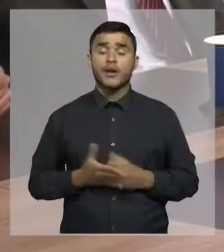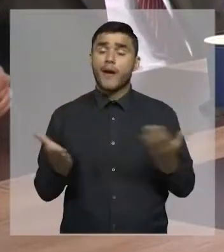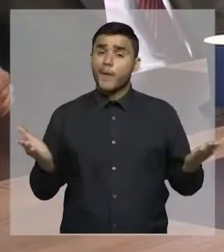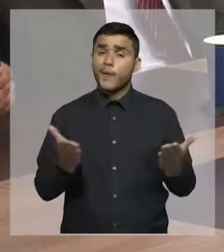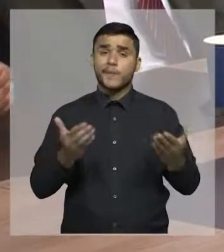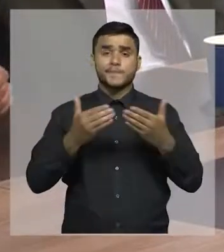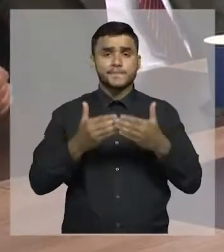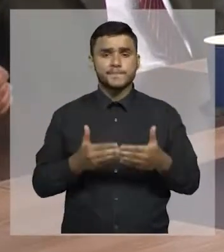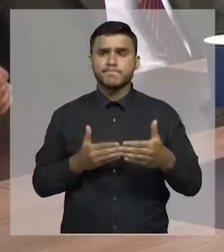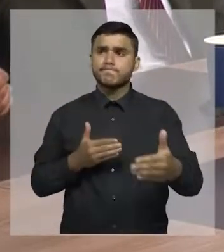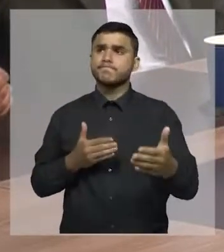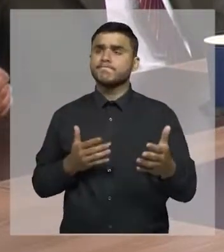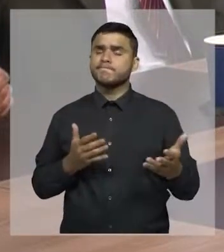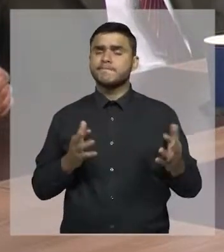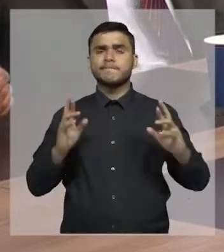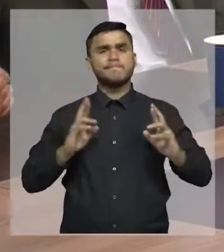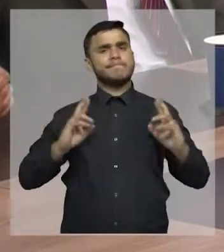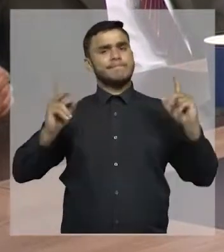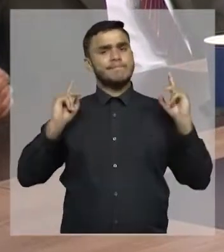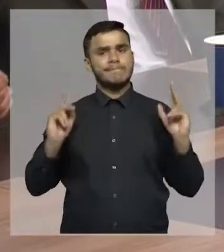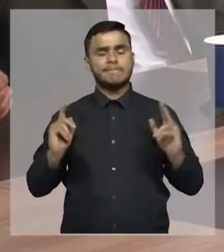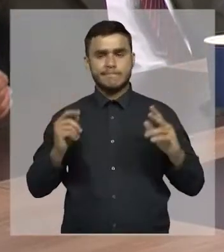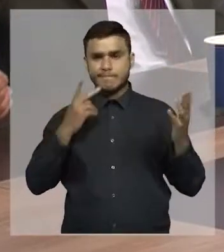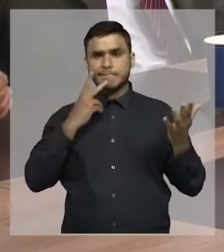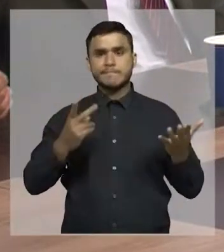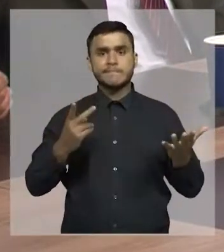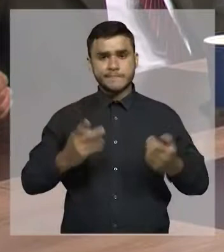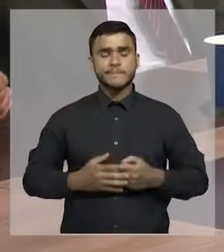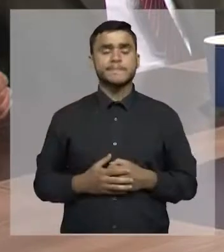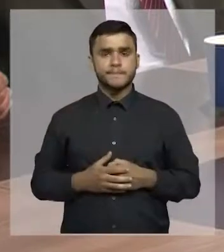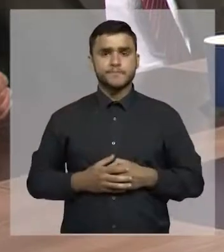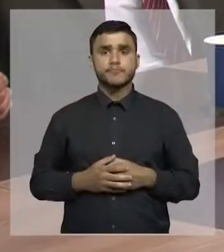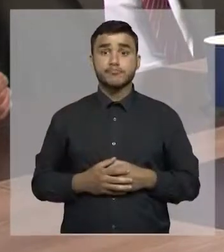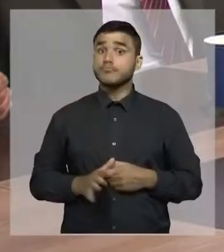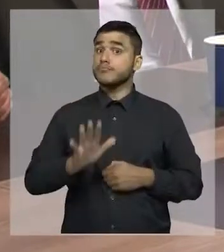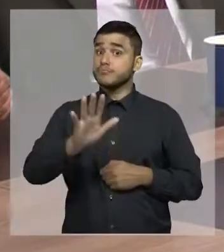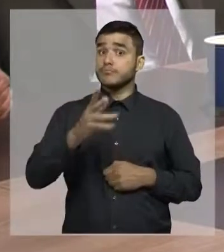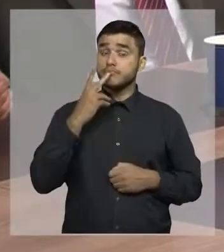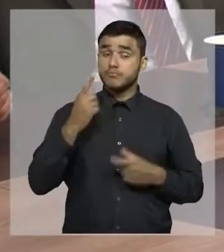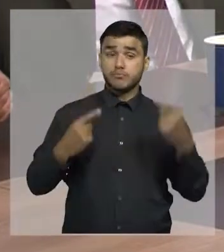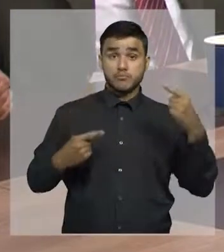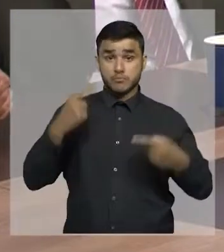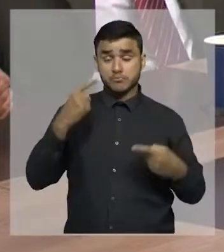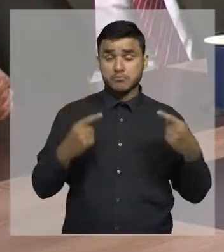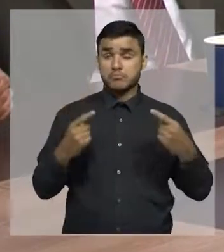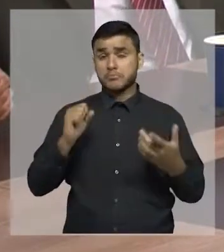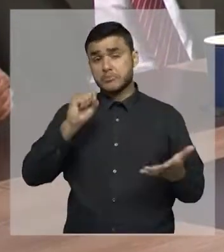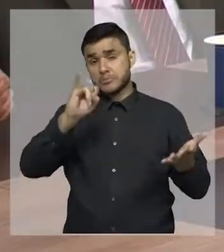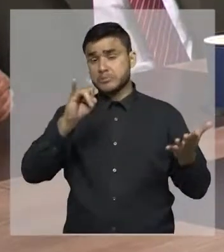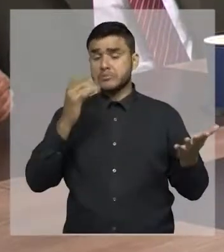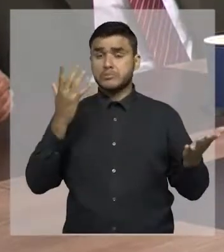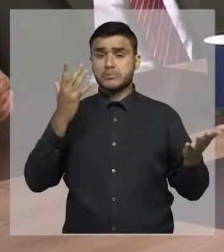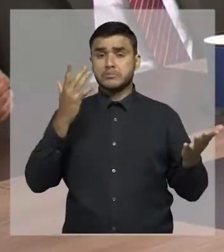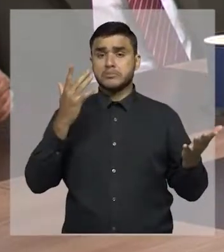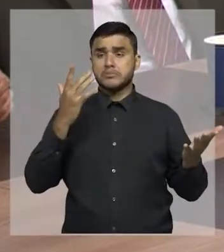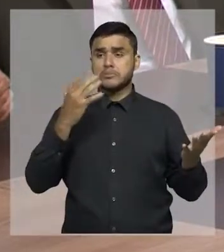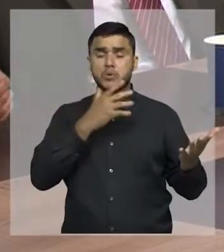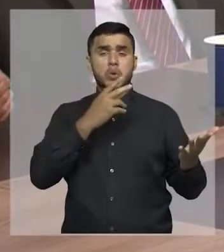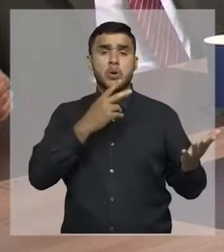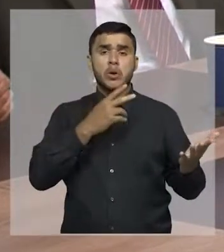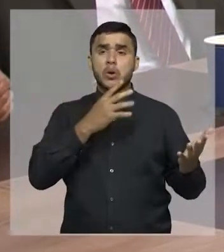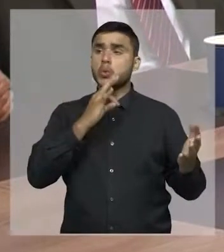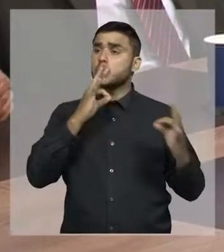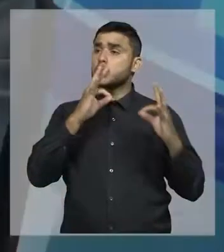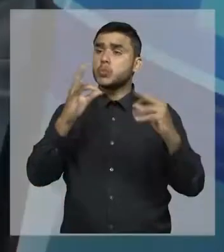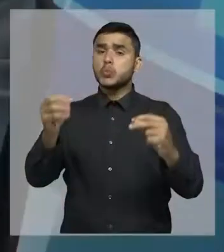muito atípico. Então, os nossos políticos, seja no parlamento, seja no executivo, estavam